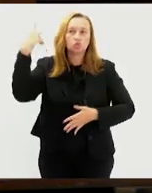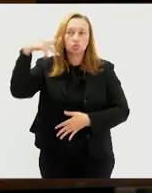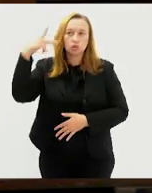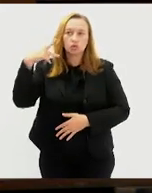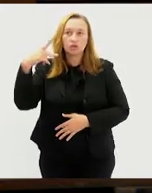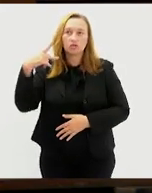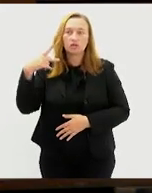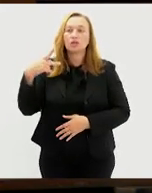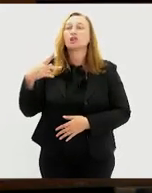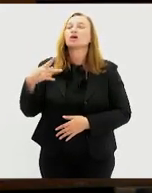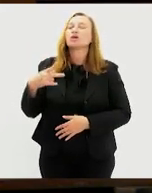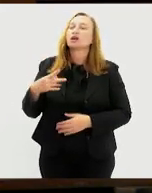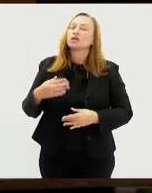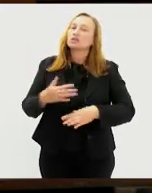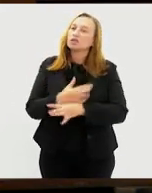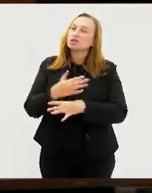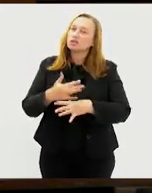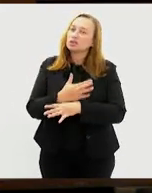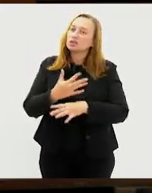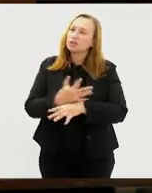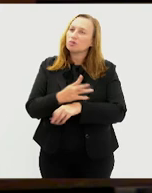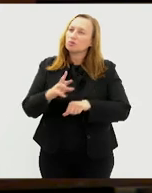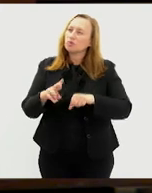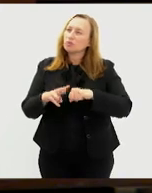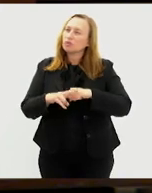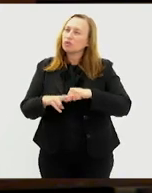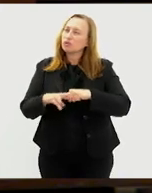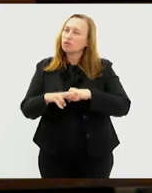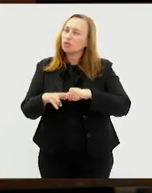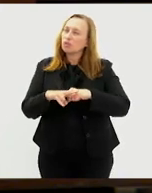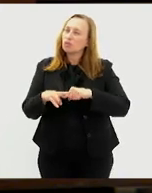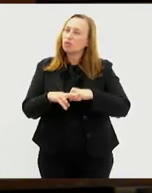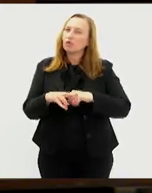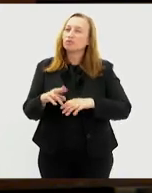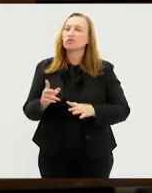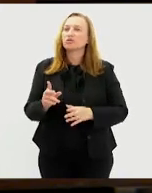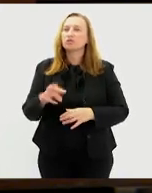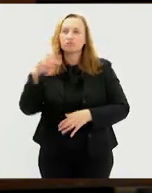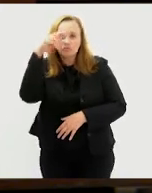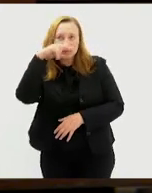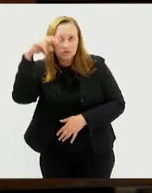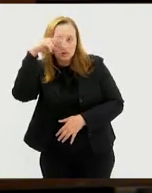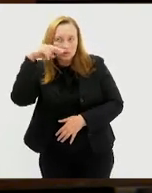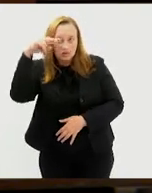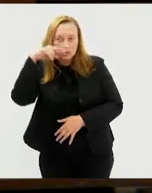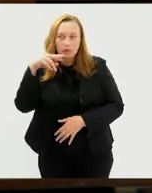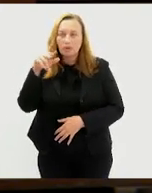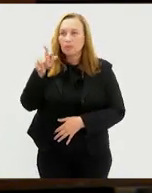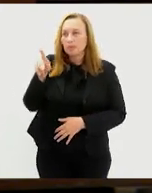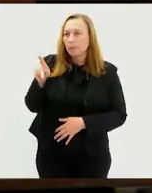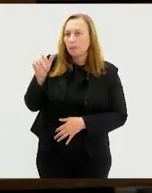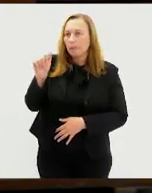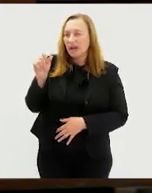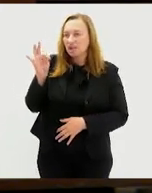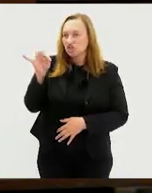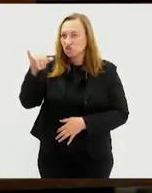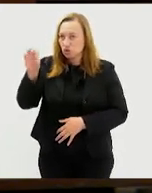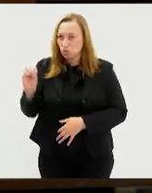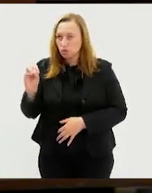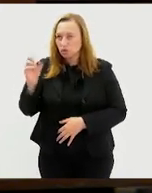beljo vereadores esses que ontem Deputado Rodrigo Mania foram fiscalizar o pátio público da prefeitura de